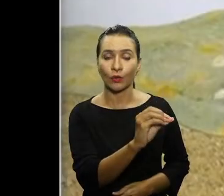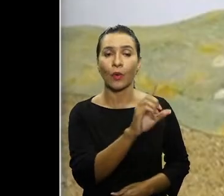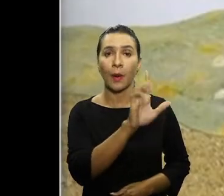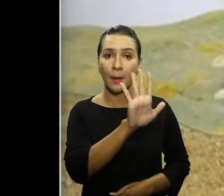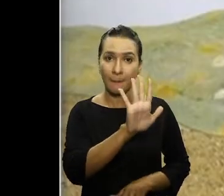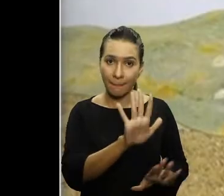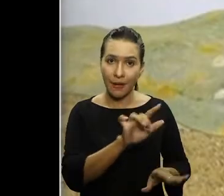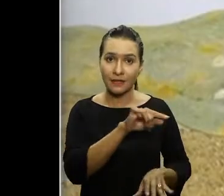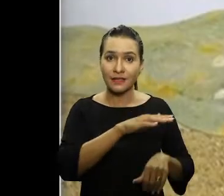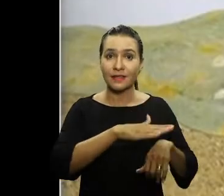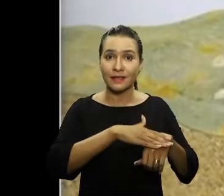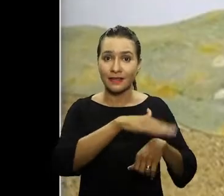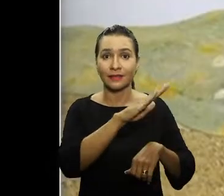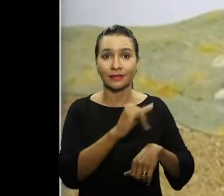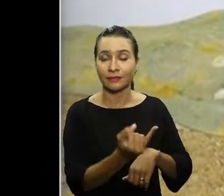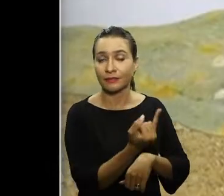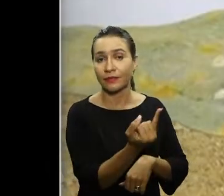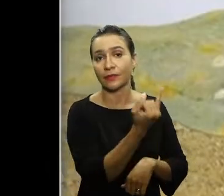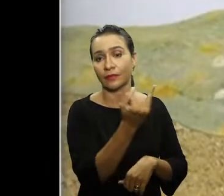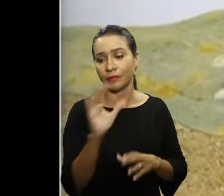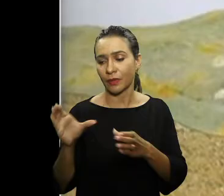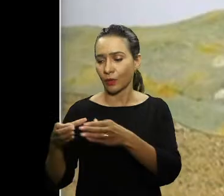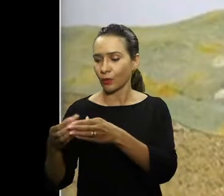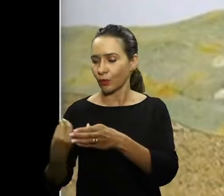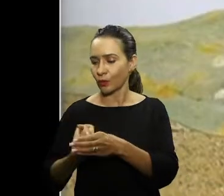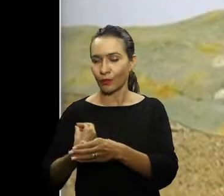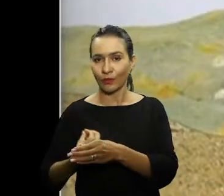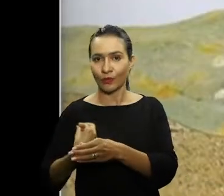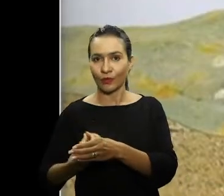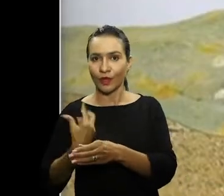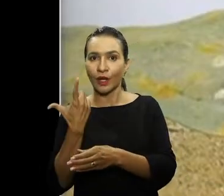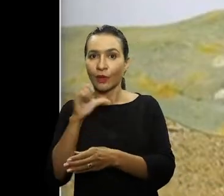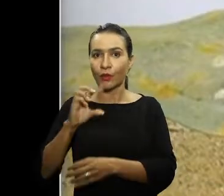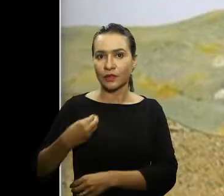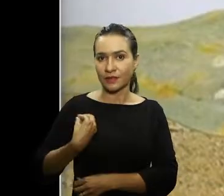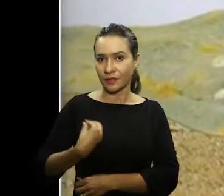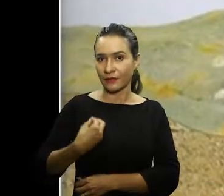esses seres vivos possam sobreviver. Quando a gente